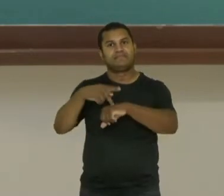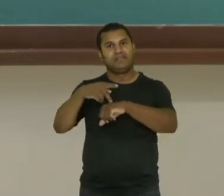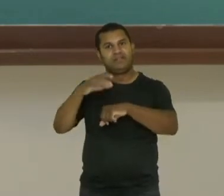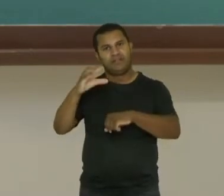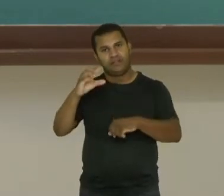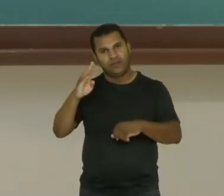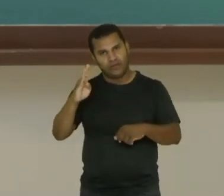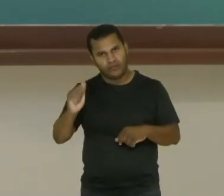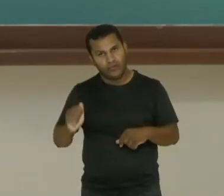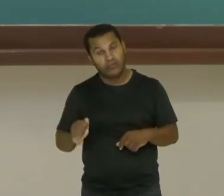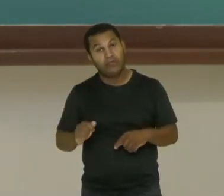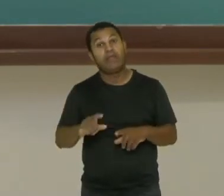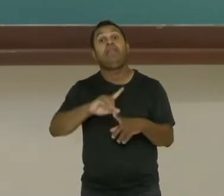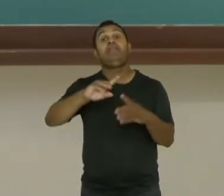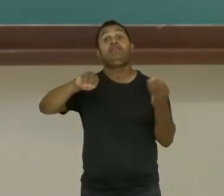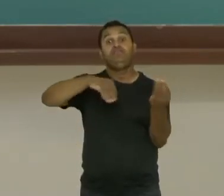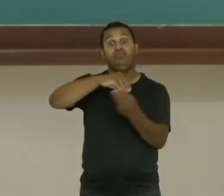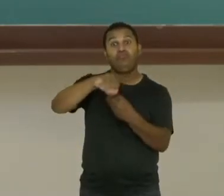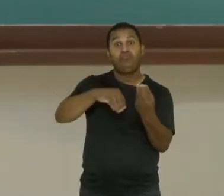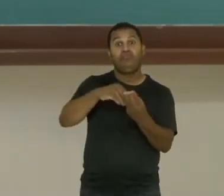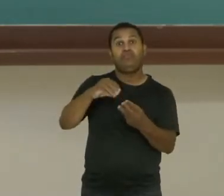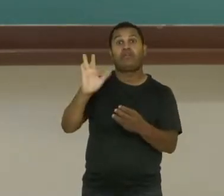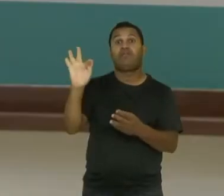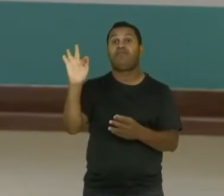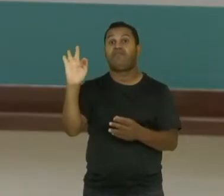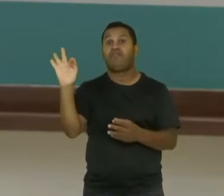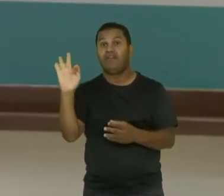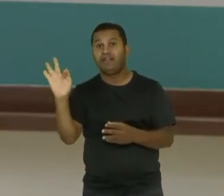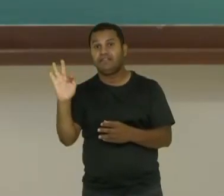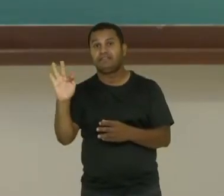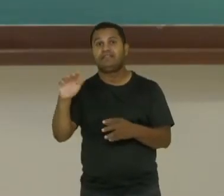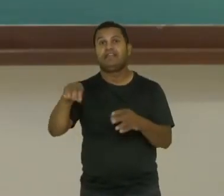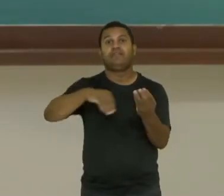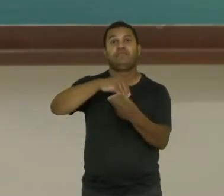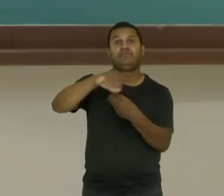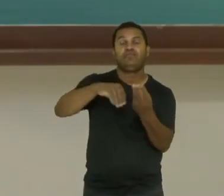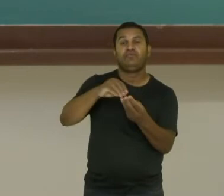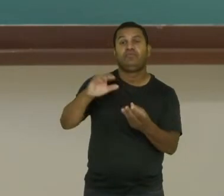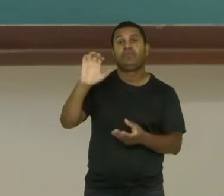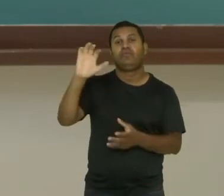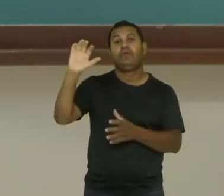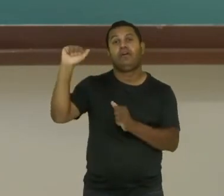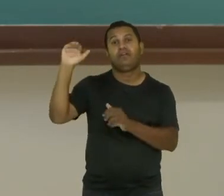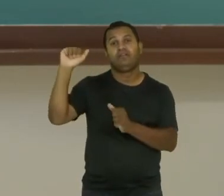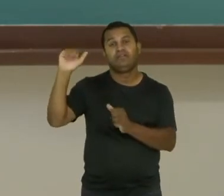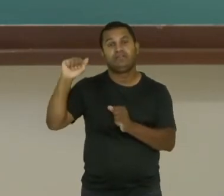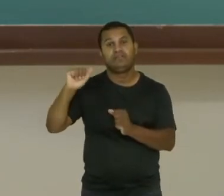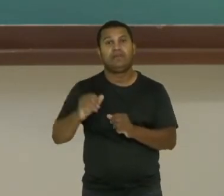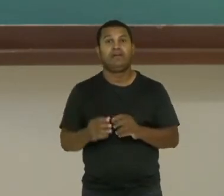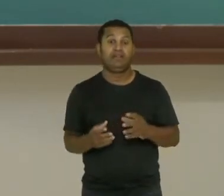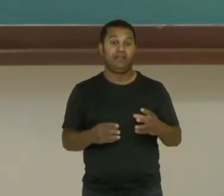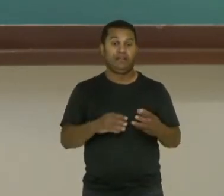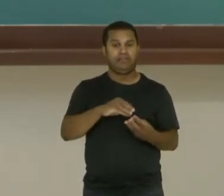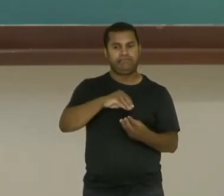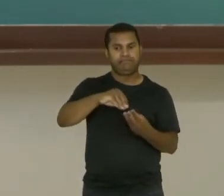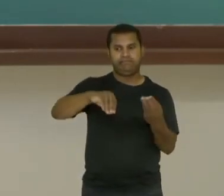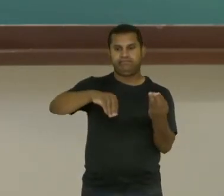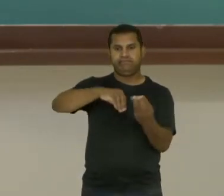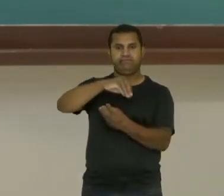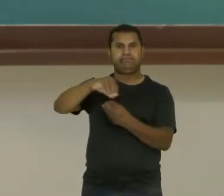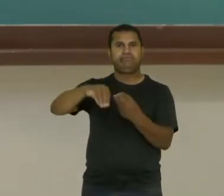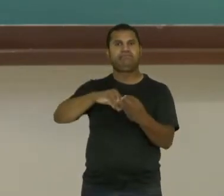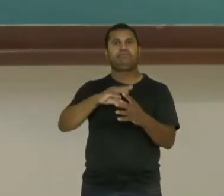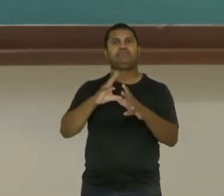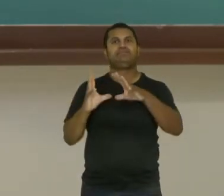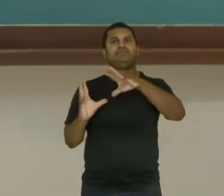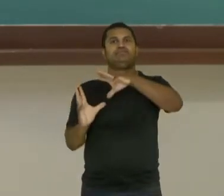ritmos franceses e espanhóis e acabou ganhando o mundo. Então, uma música lá regional que, com a